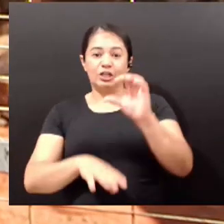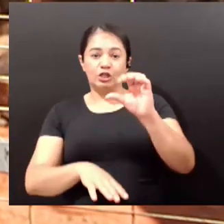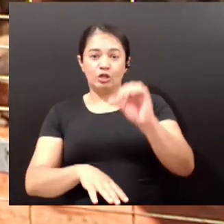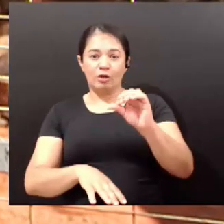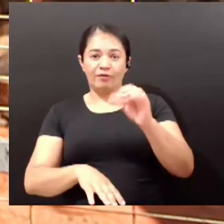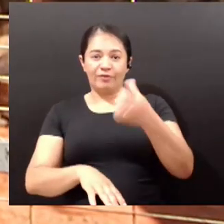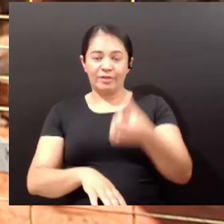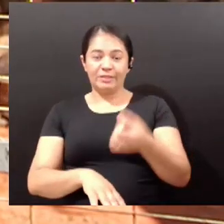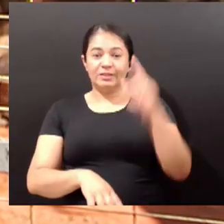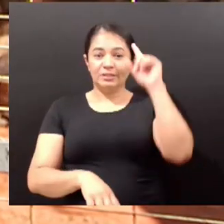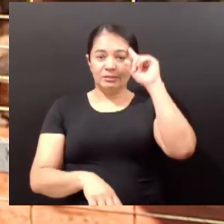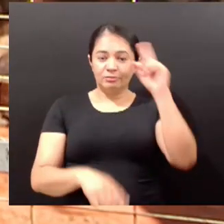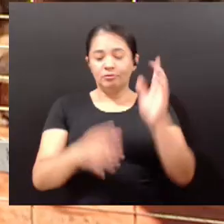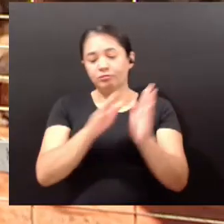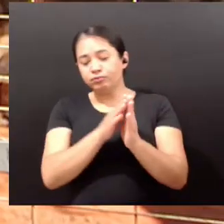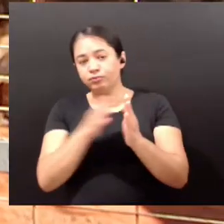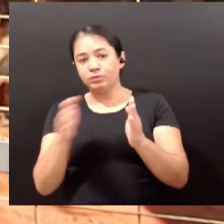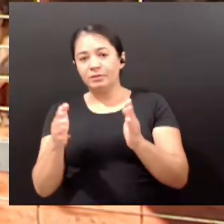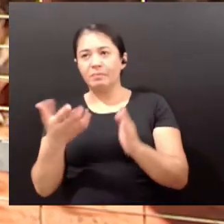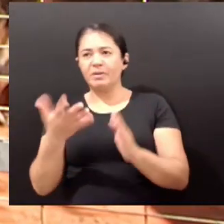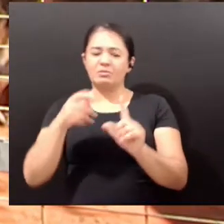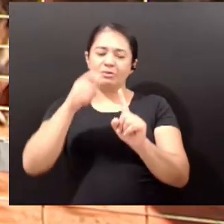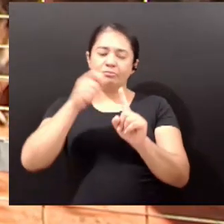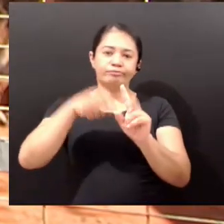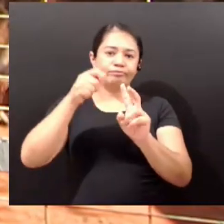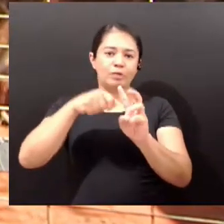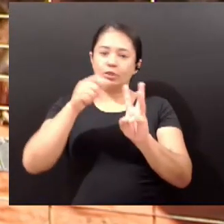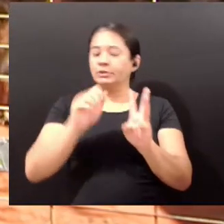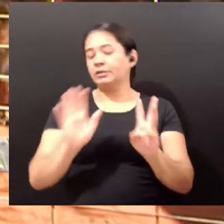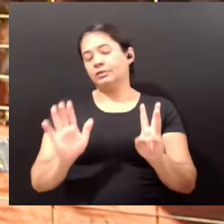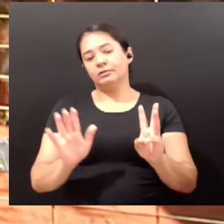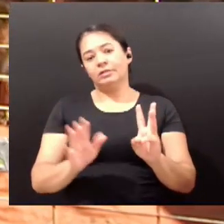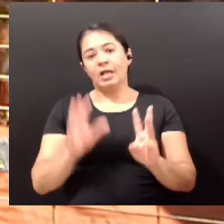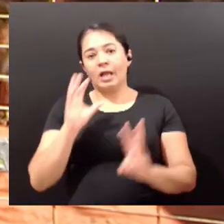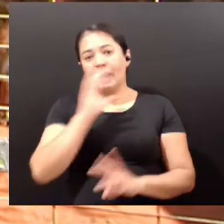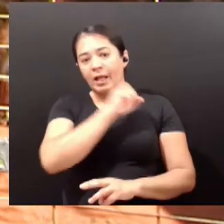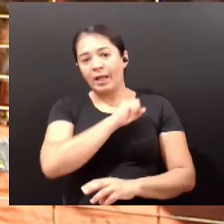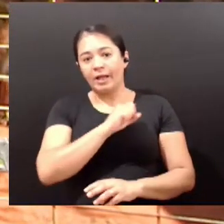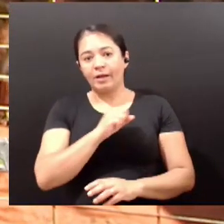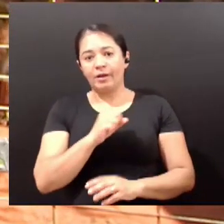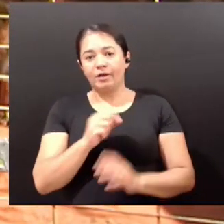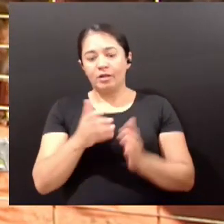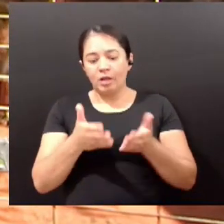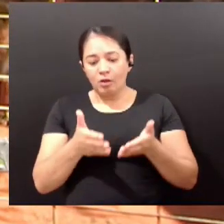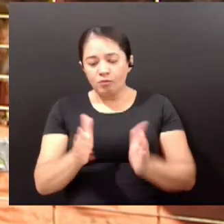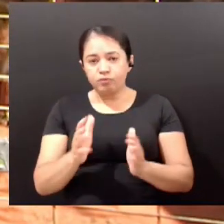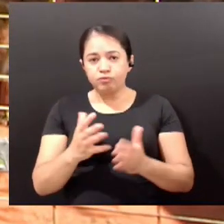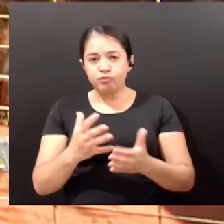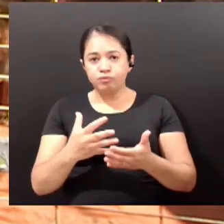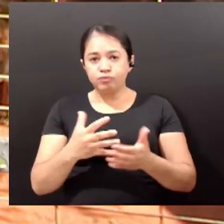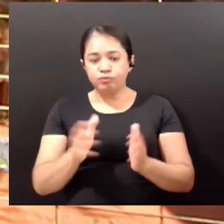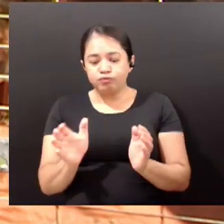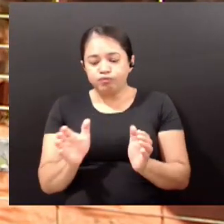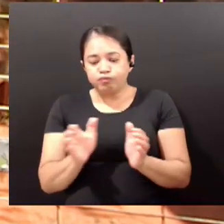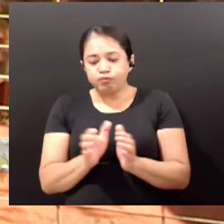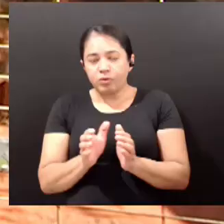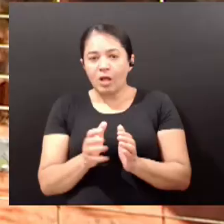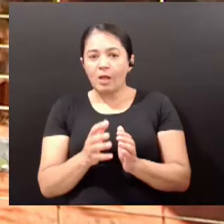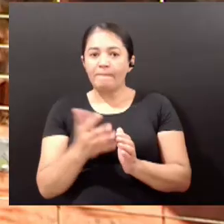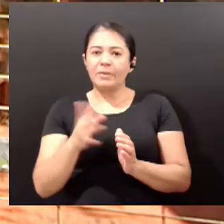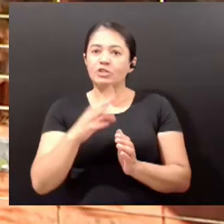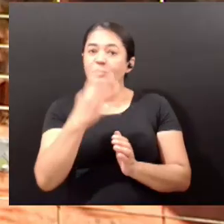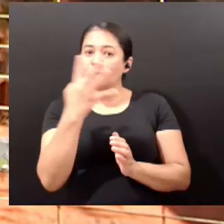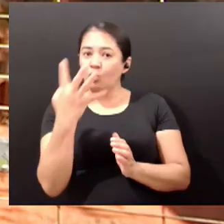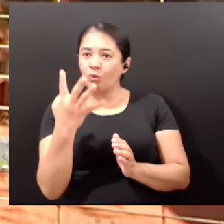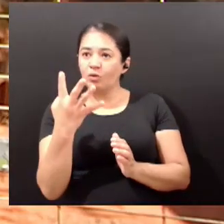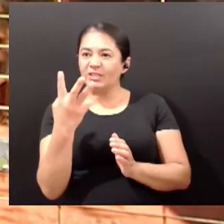Então dá 3 meses de gestação. Filhote nasce por volta de 3 a 4 filhotes. Os filhotes nascem